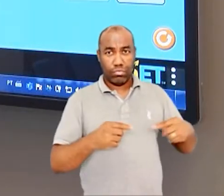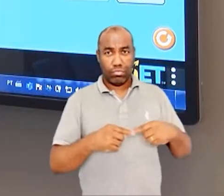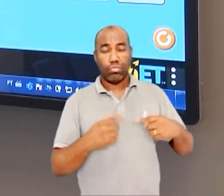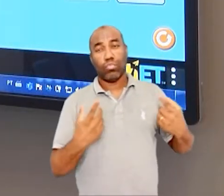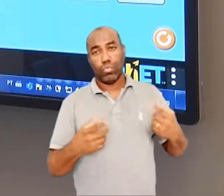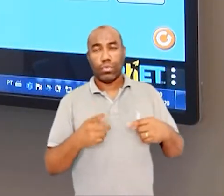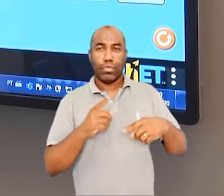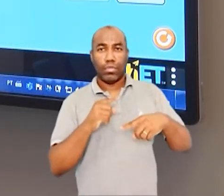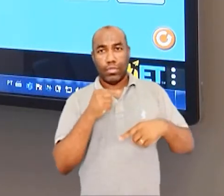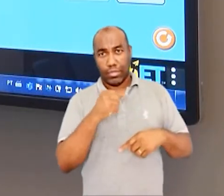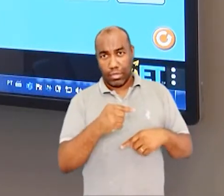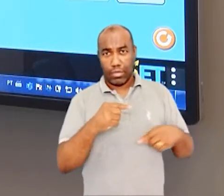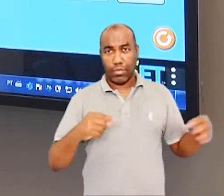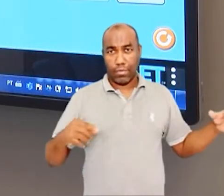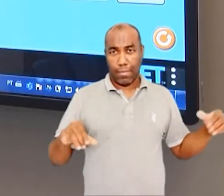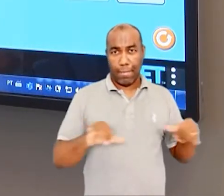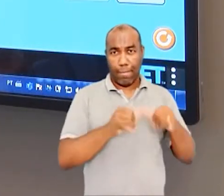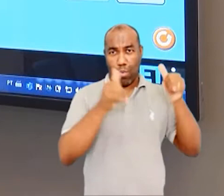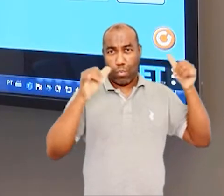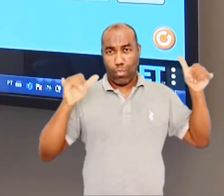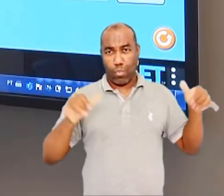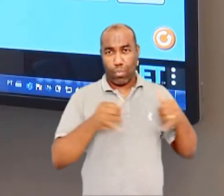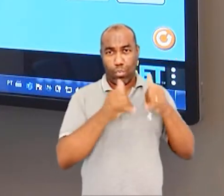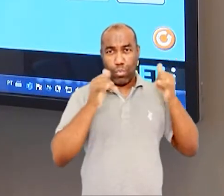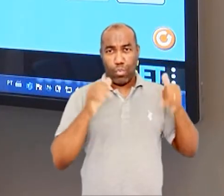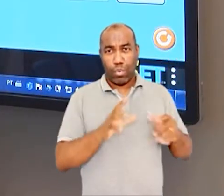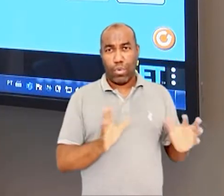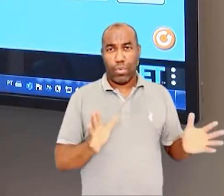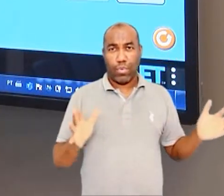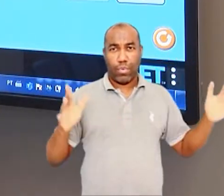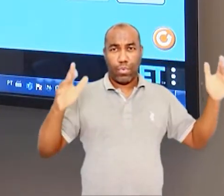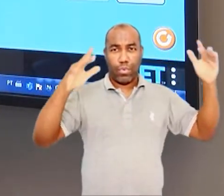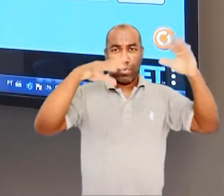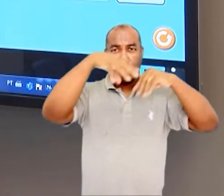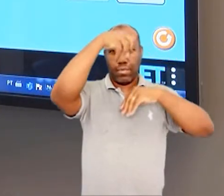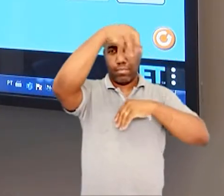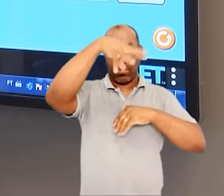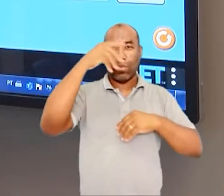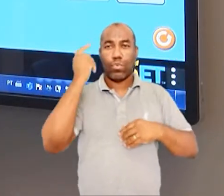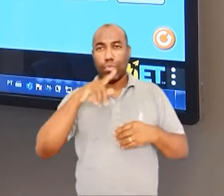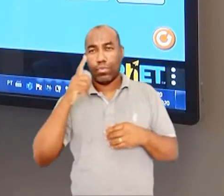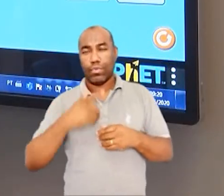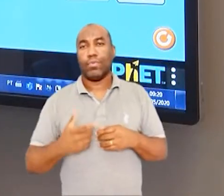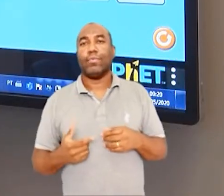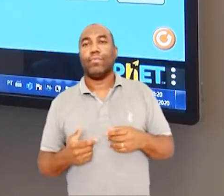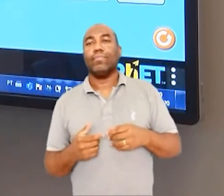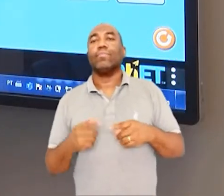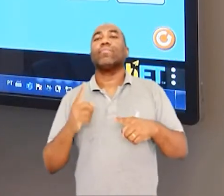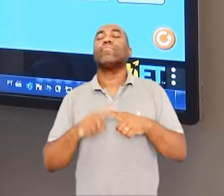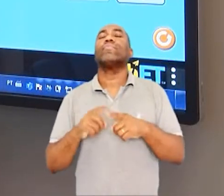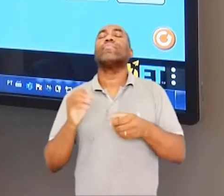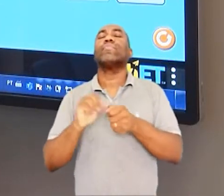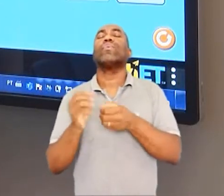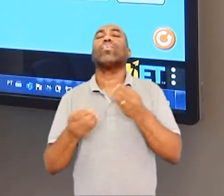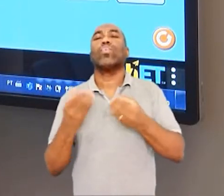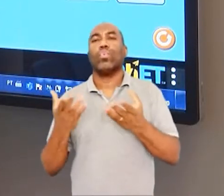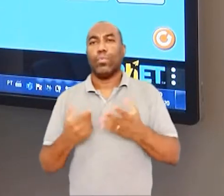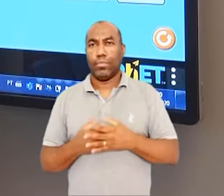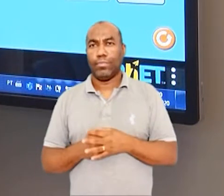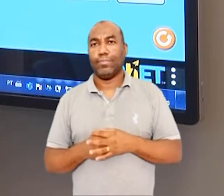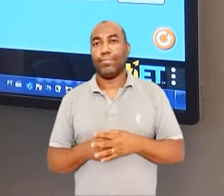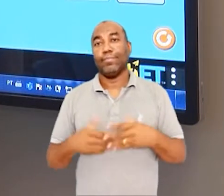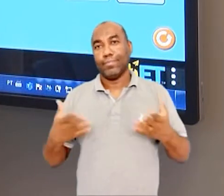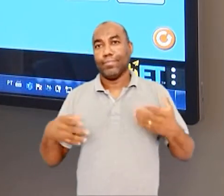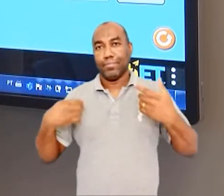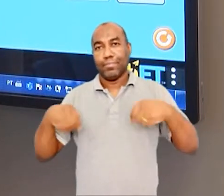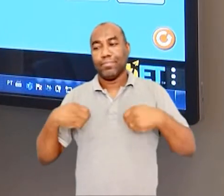real, que acontece no dia a dia, você vai perceber, olha lá, quase que dei uma queda aqui, né?